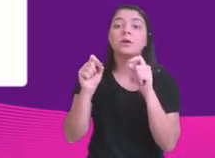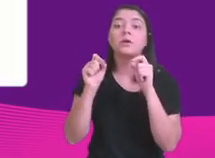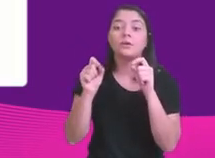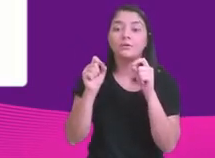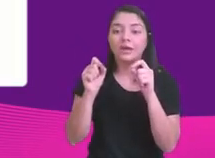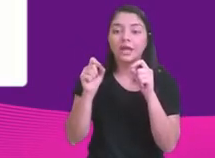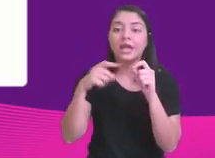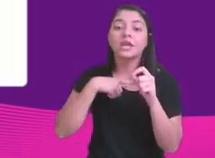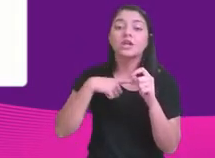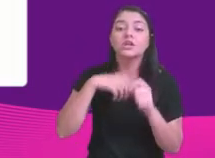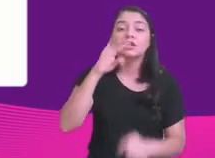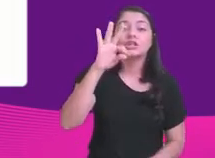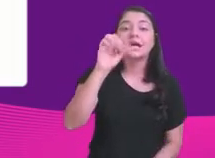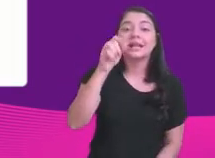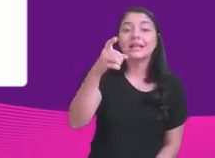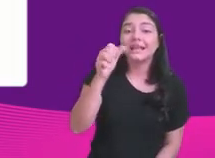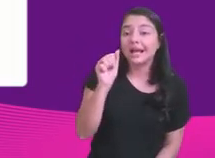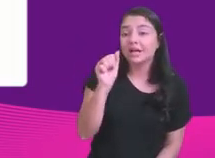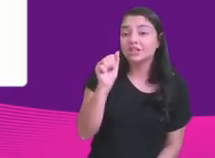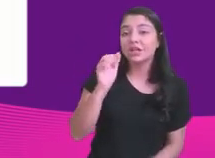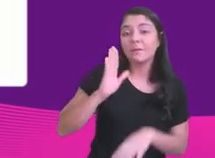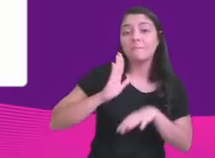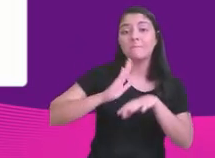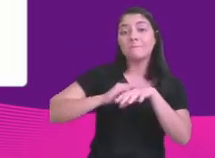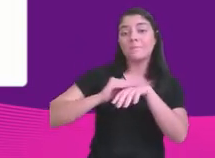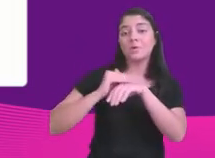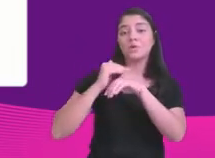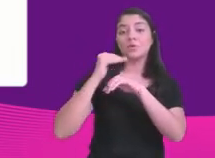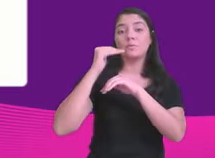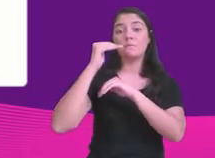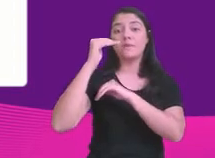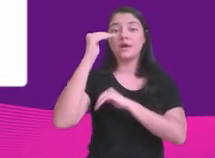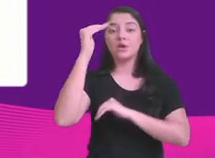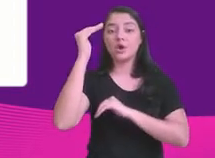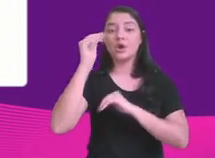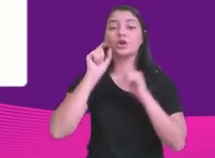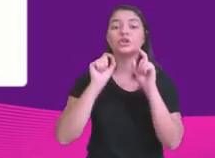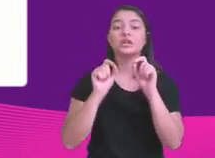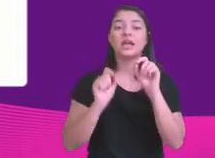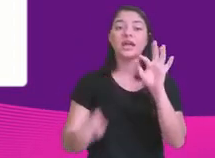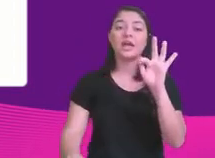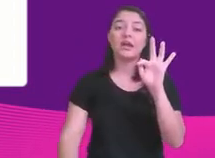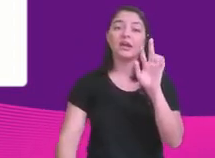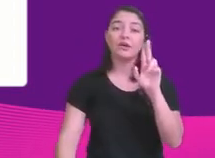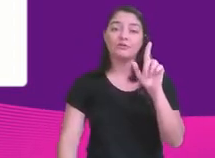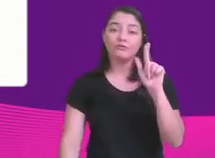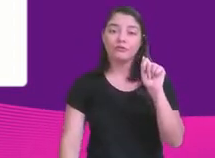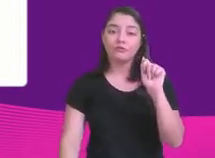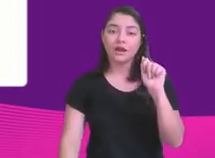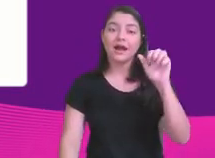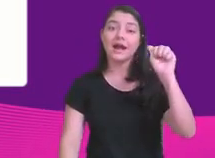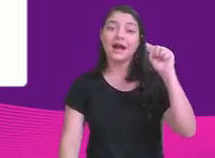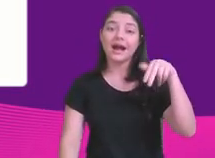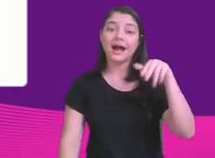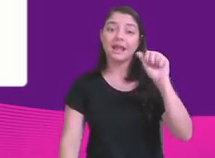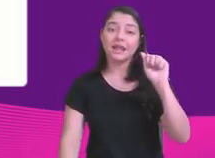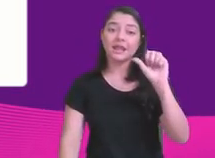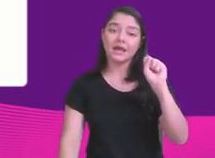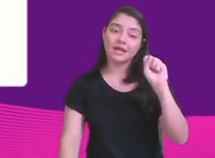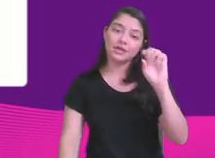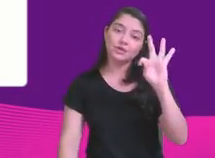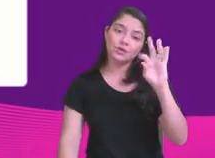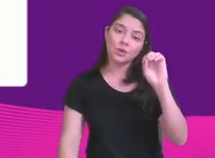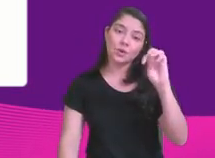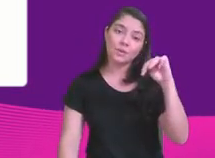maior taxa de deiscência anastomótica, de fuga anastomótica, mas o que impressionou foi